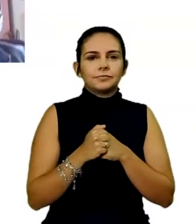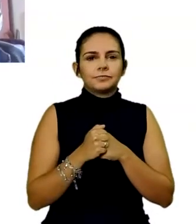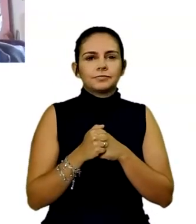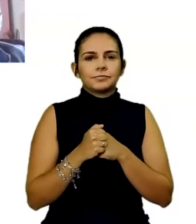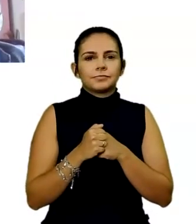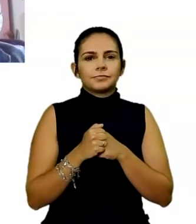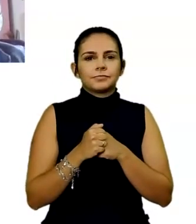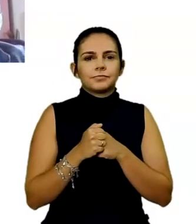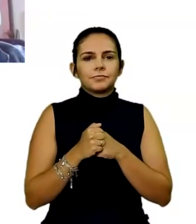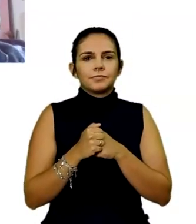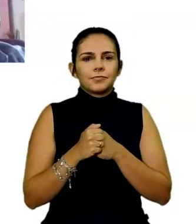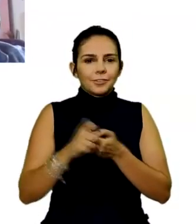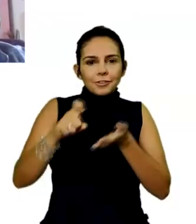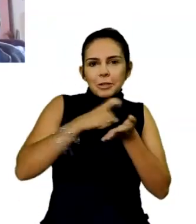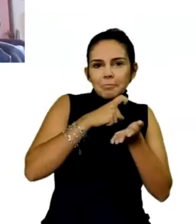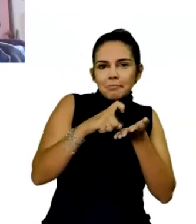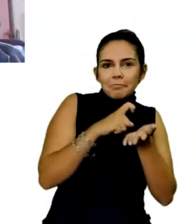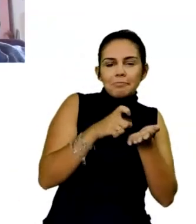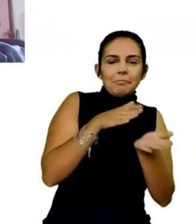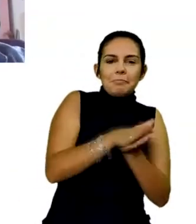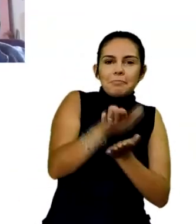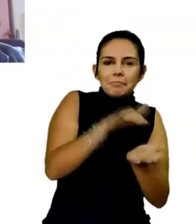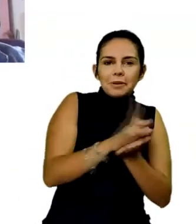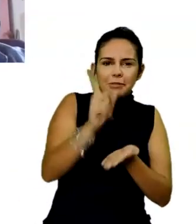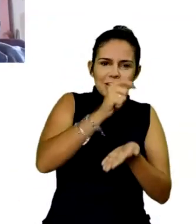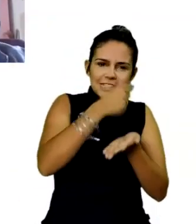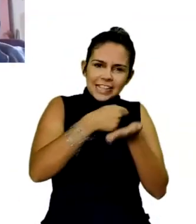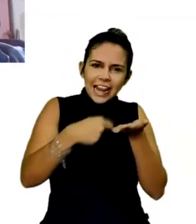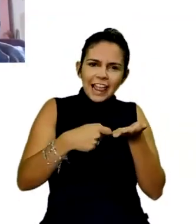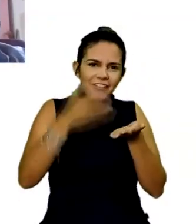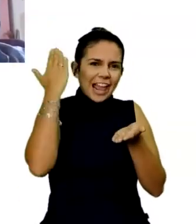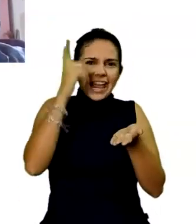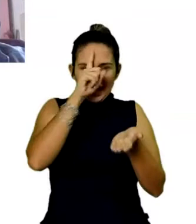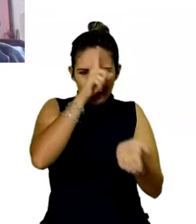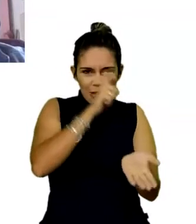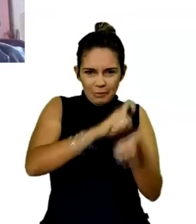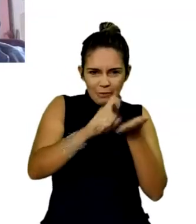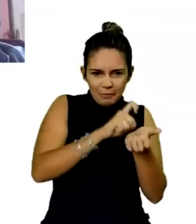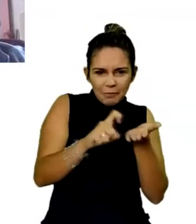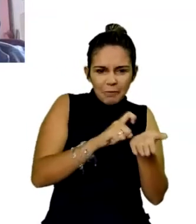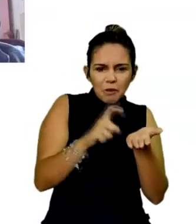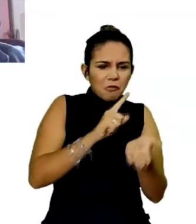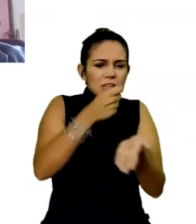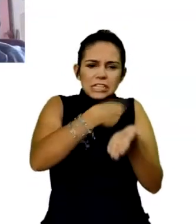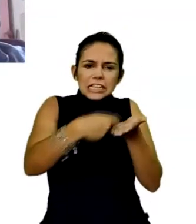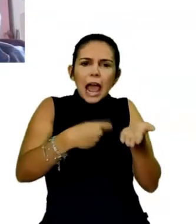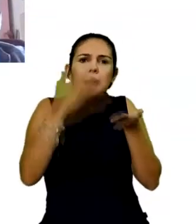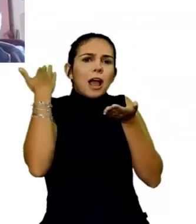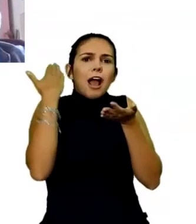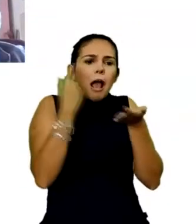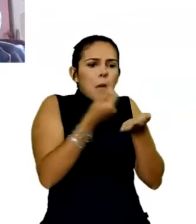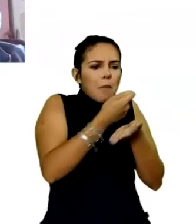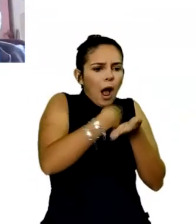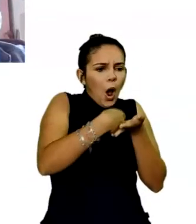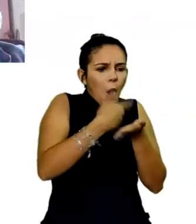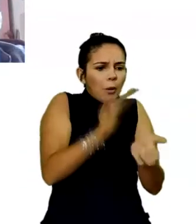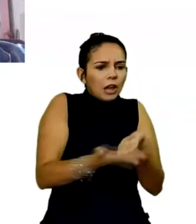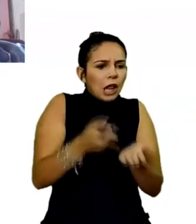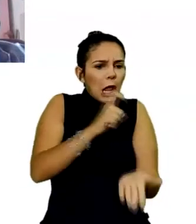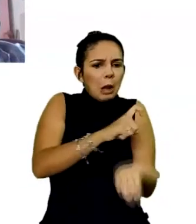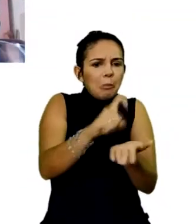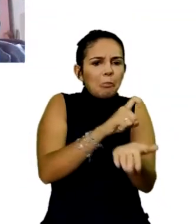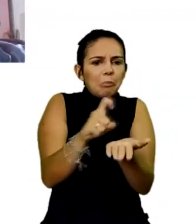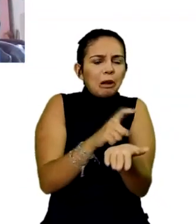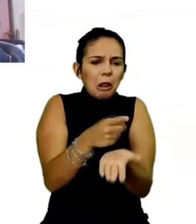aí agora vão imprimir, quer dizer, não se escreve mais à mão, não se faz mais iluminura, como é que é isso?